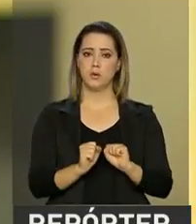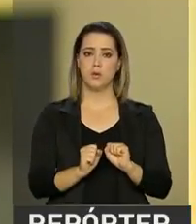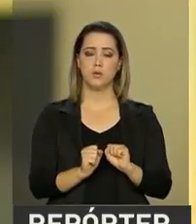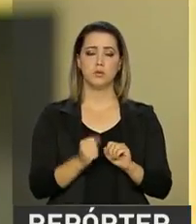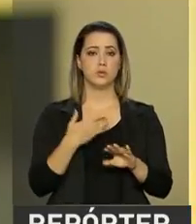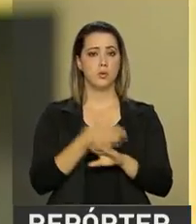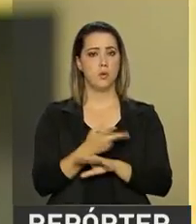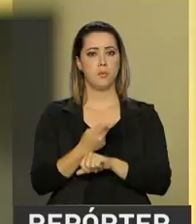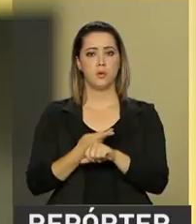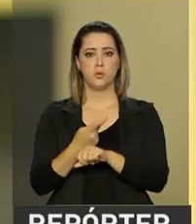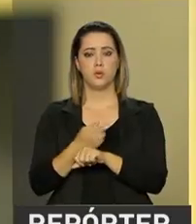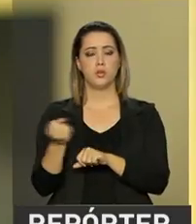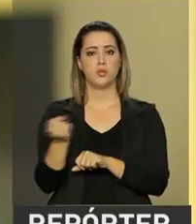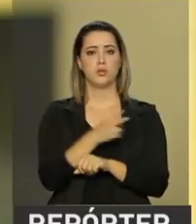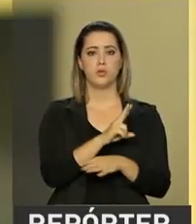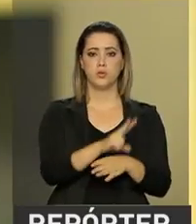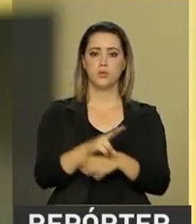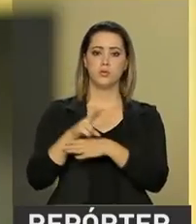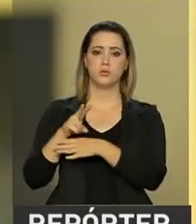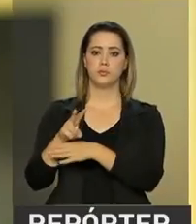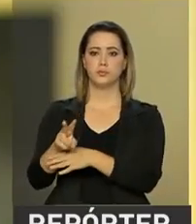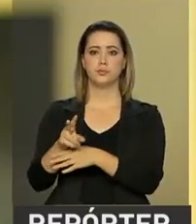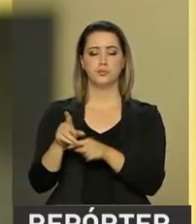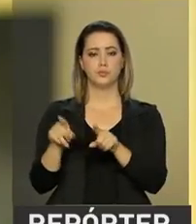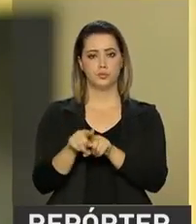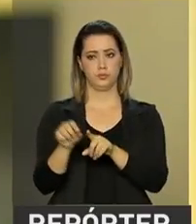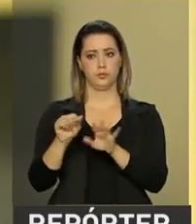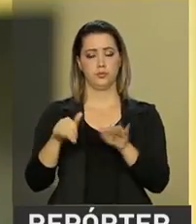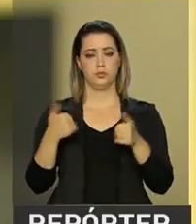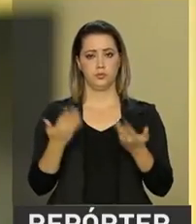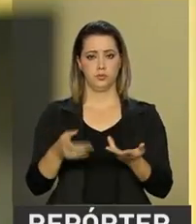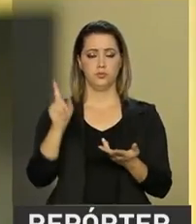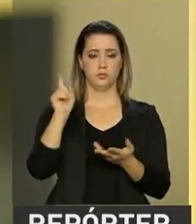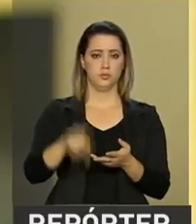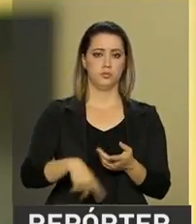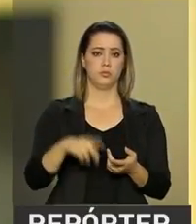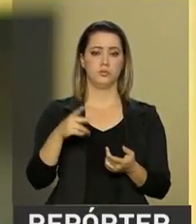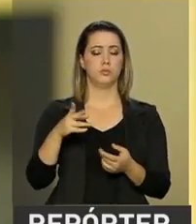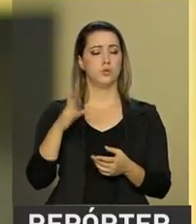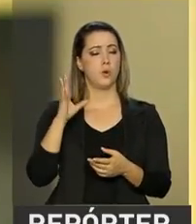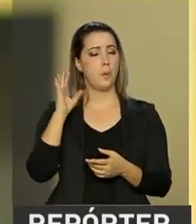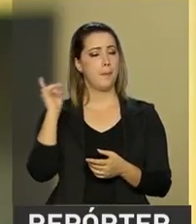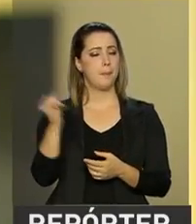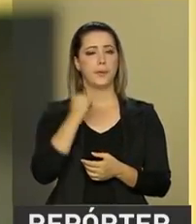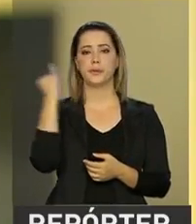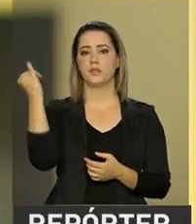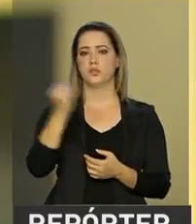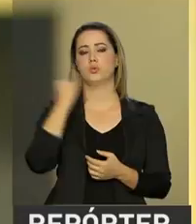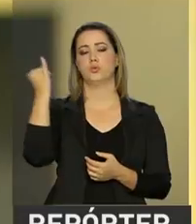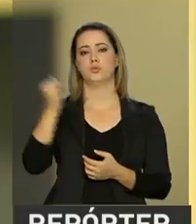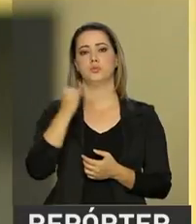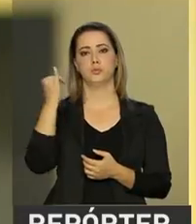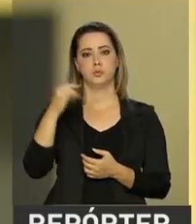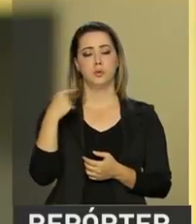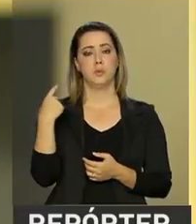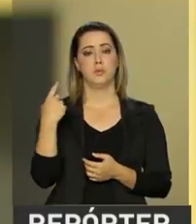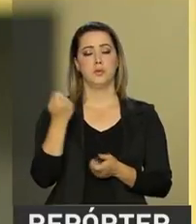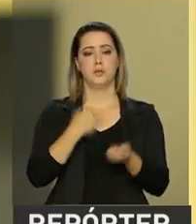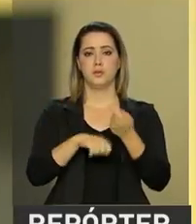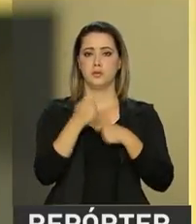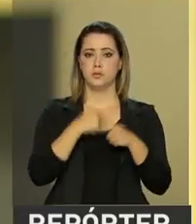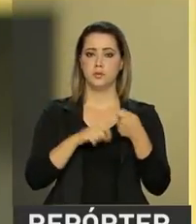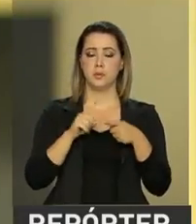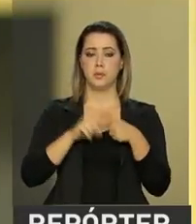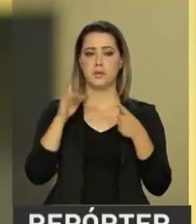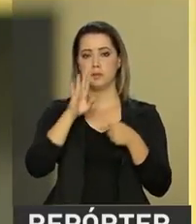ir buscar novos créditos, novas linhas de crédito. Então foi uma medida extremamente importante para a economia,